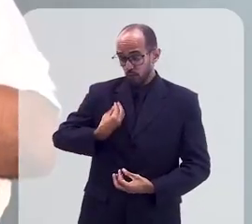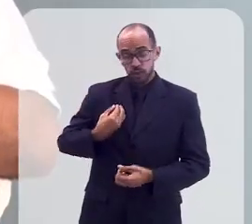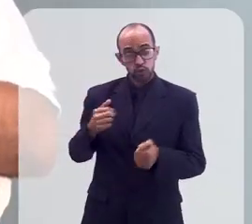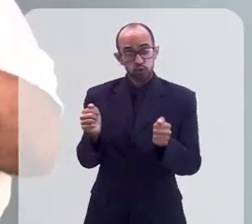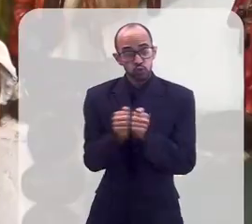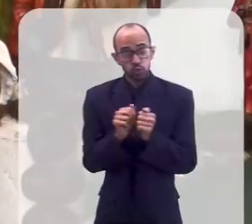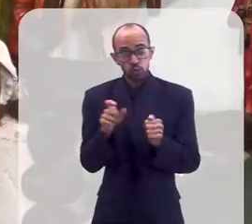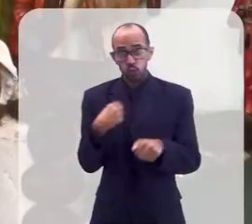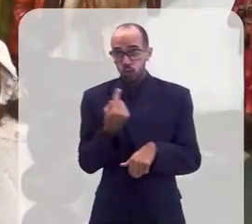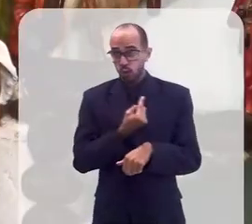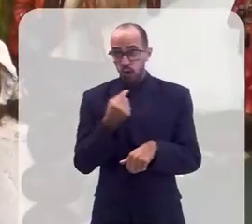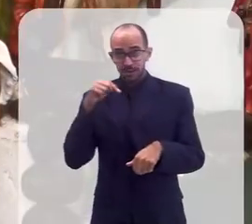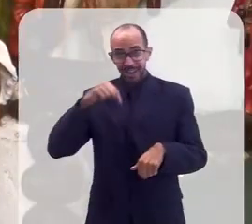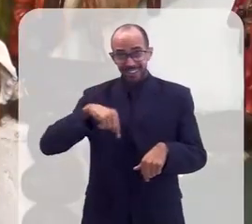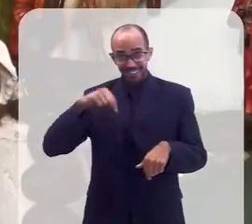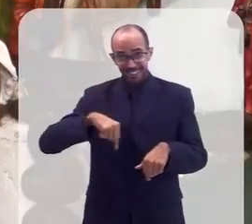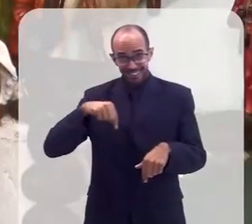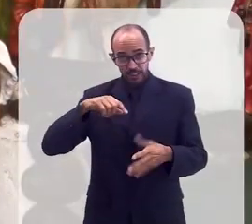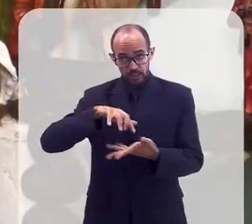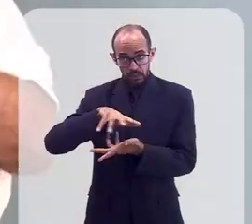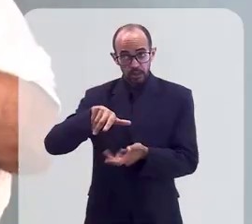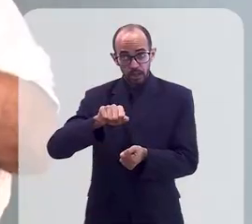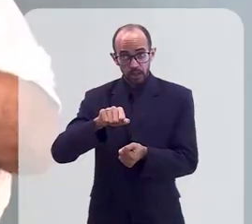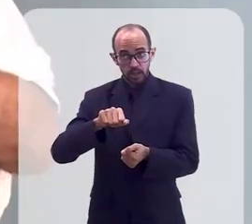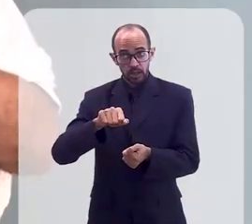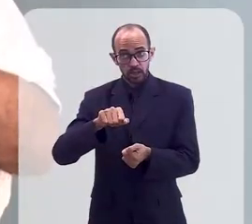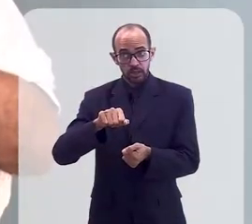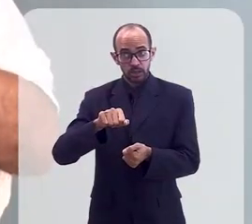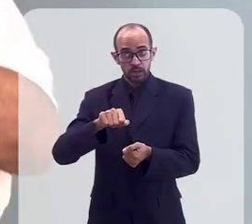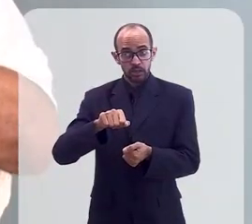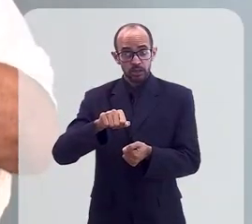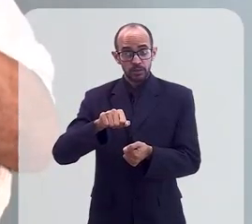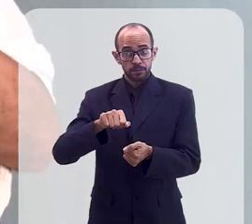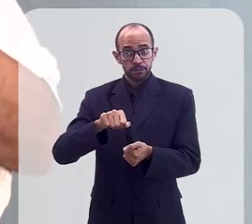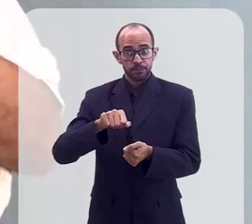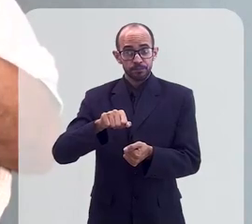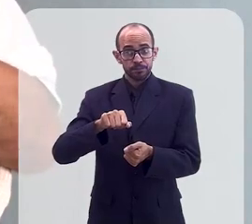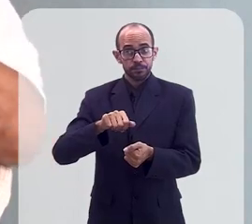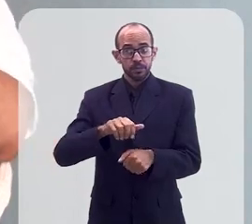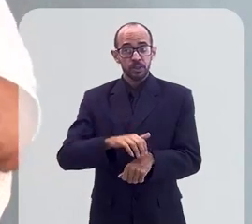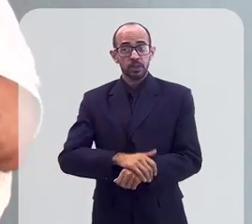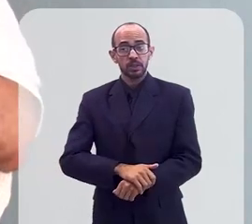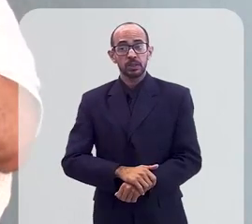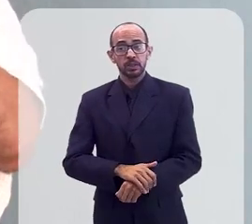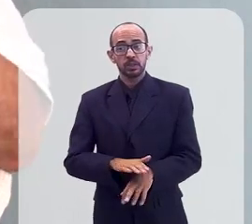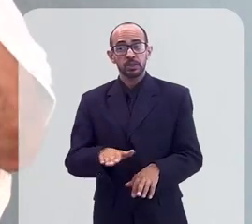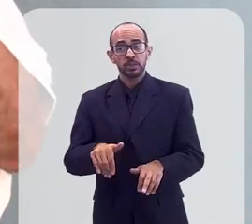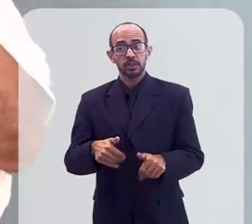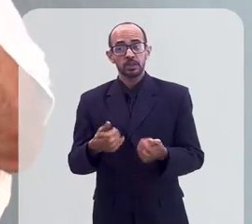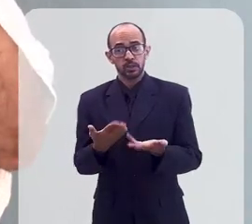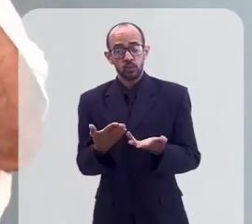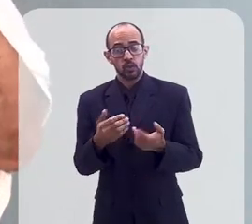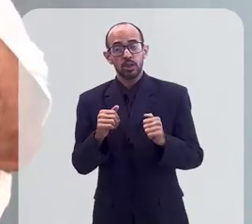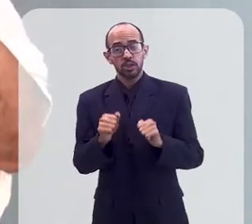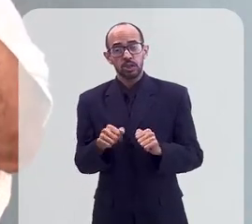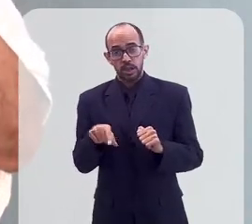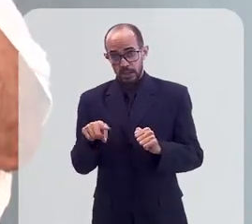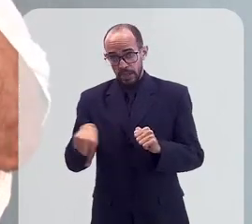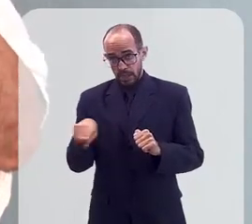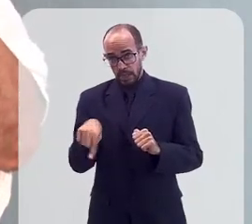nosso tempo, nessa nossa dimensão. São terrenos, né? Faz parte do eixo da Terra. Eles